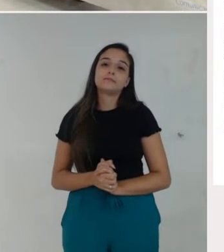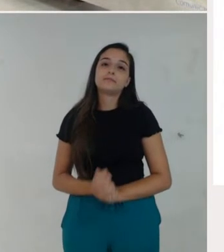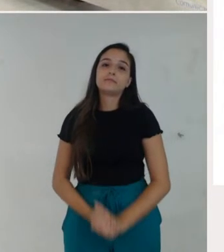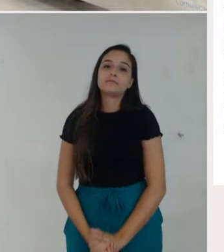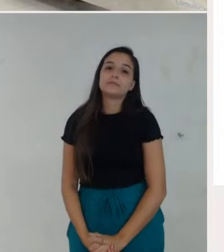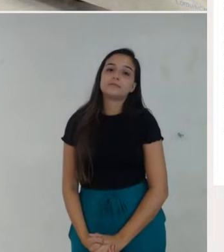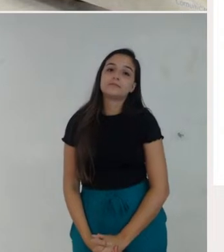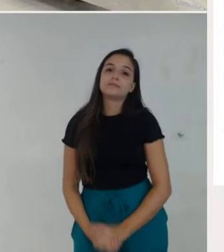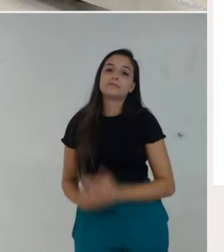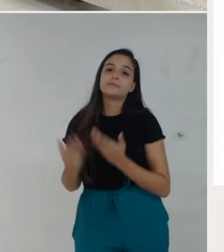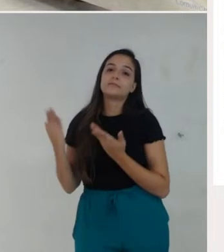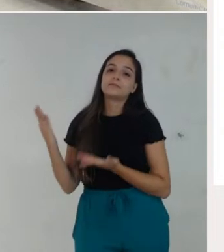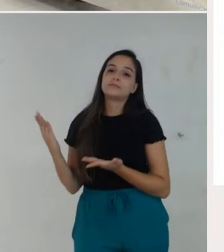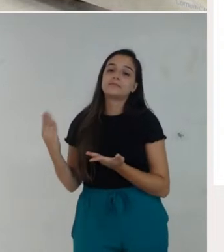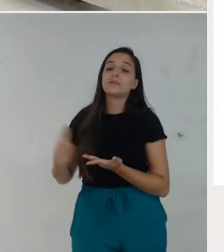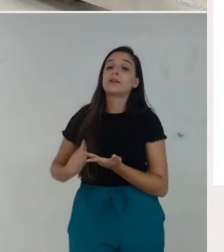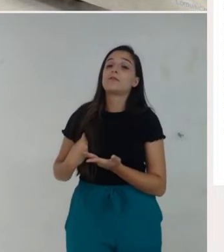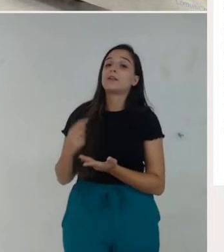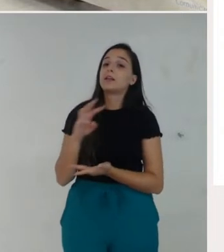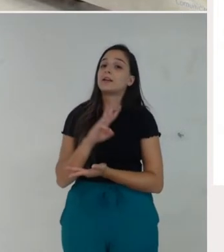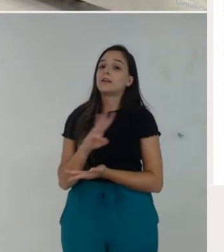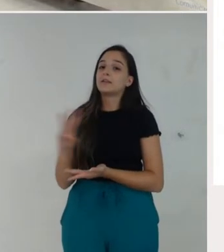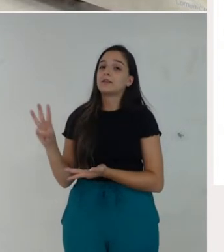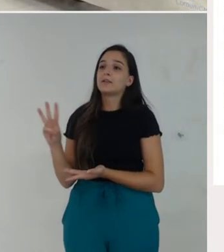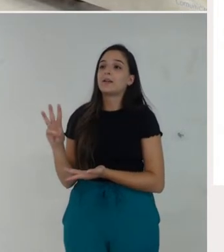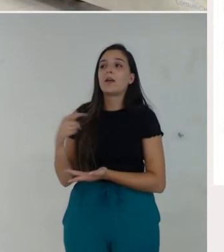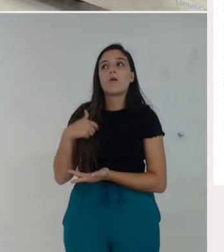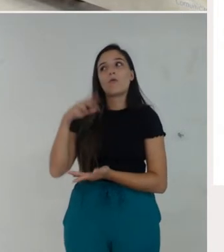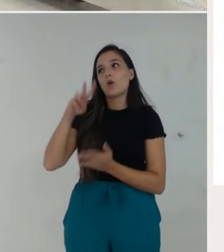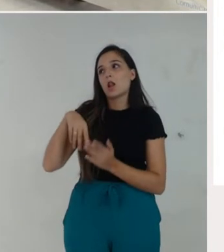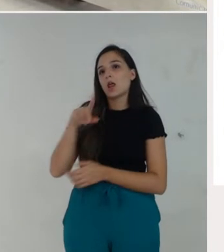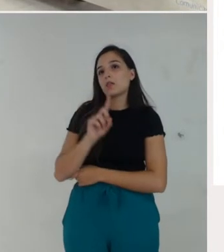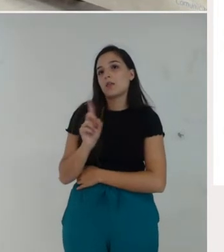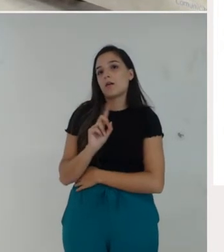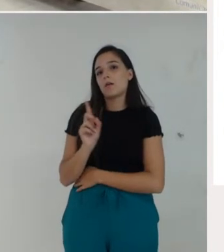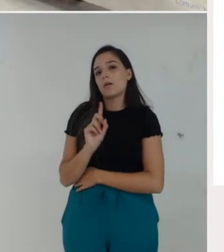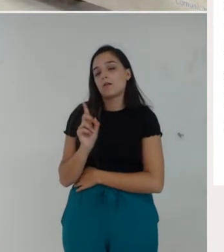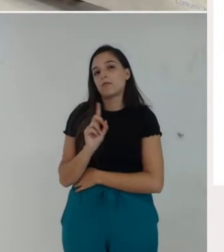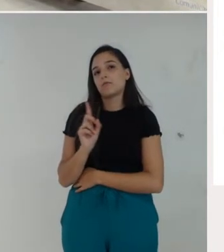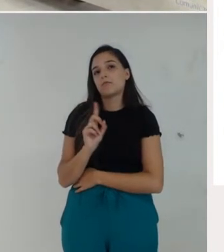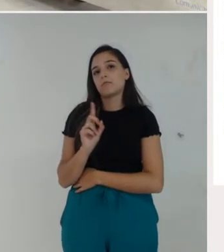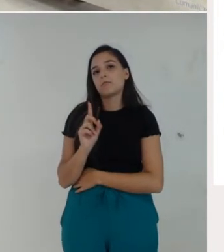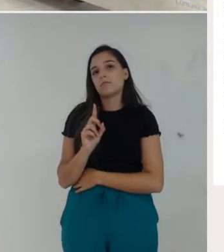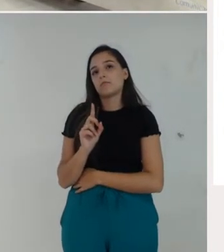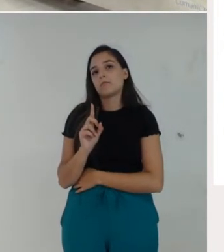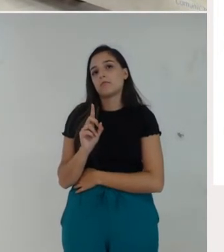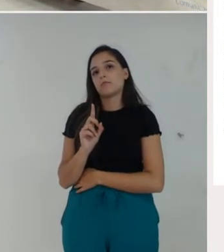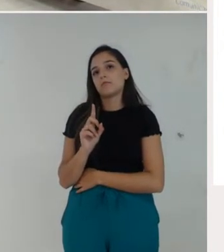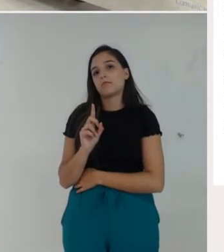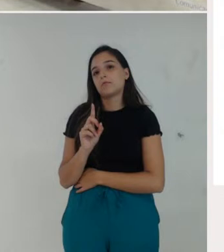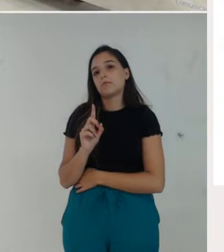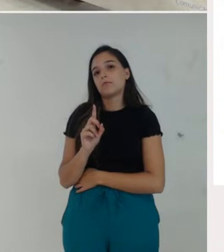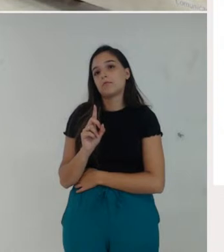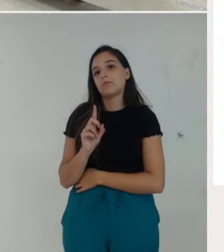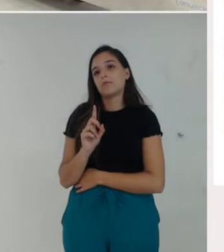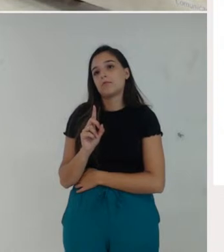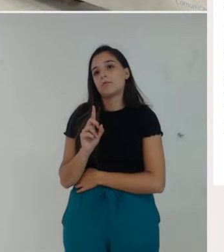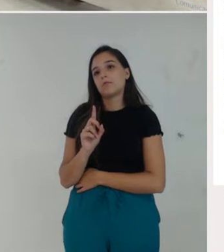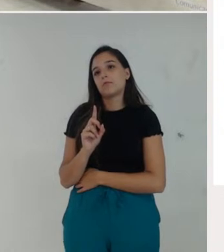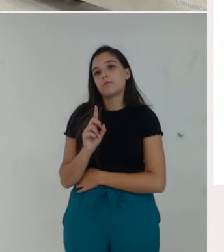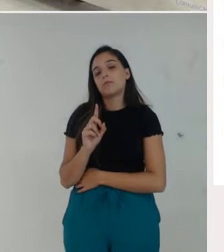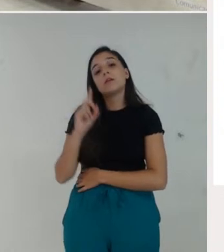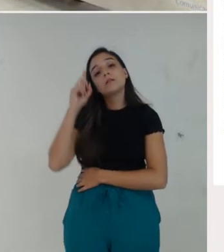Aqui vocês têm, está no site, tá? Então eu não vou ler, mas a ideia também